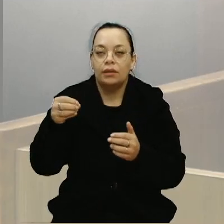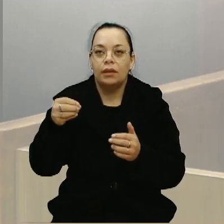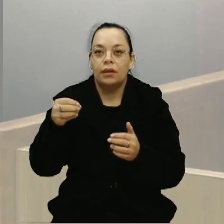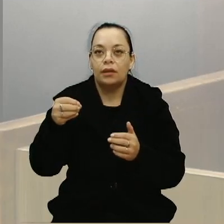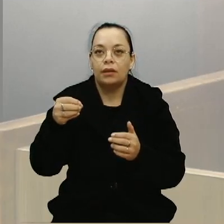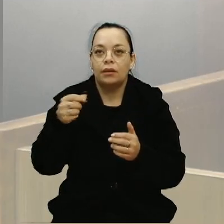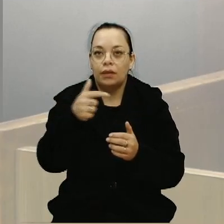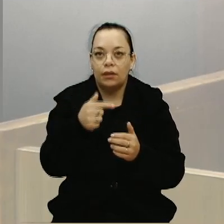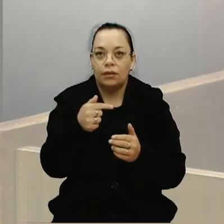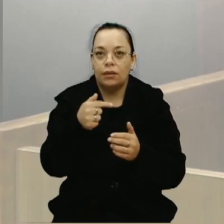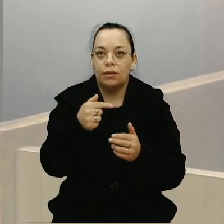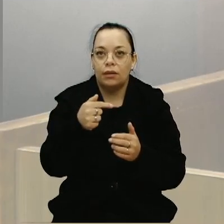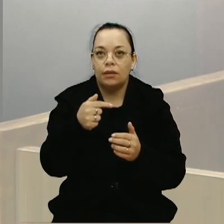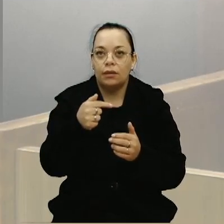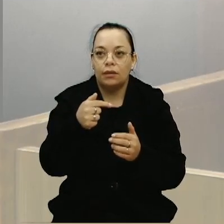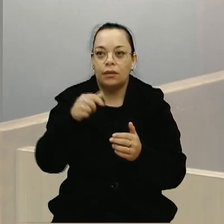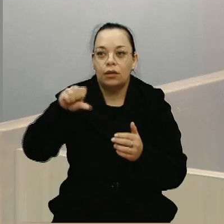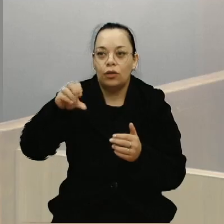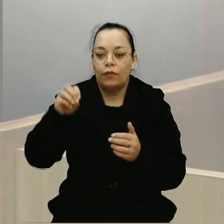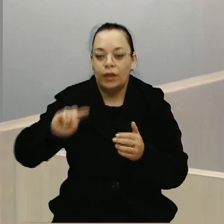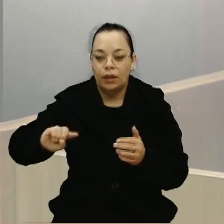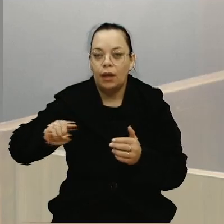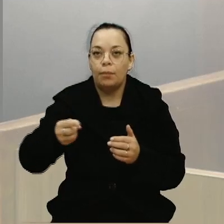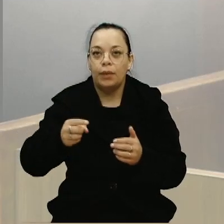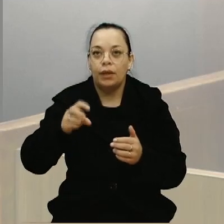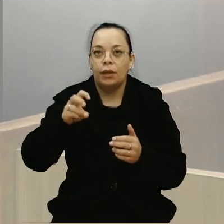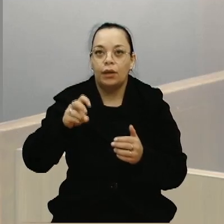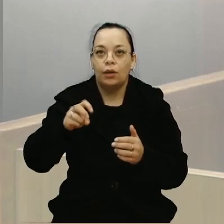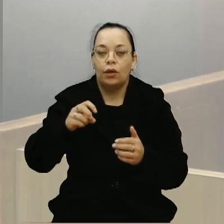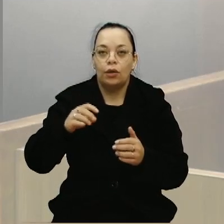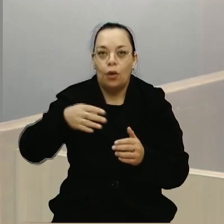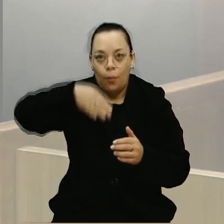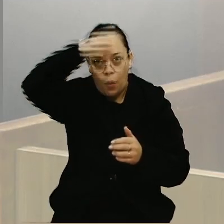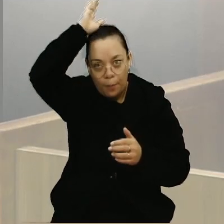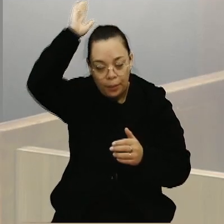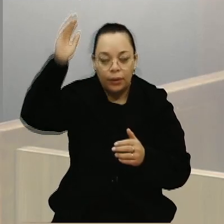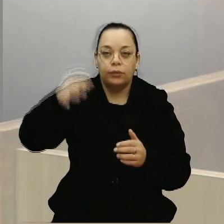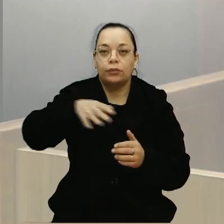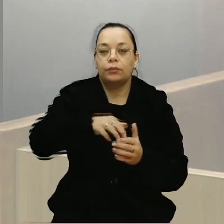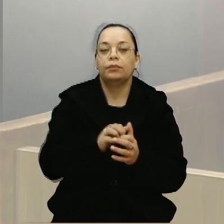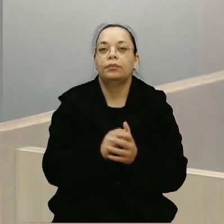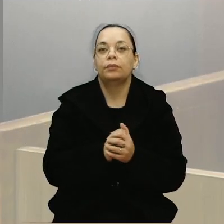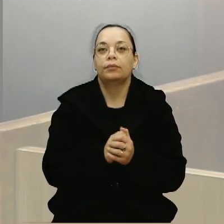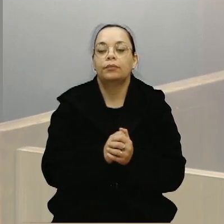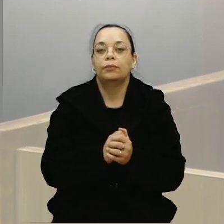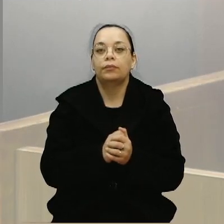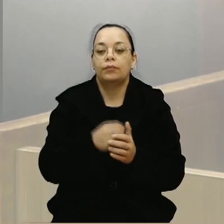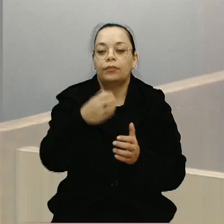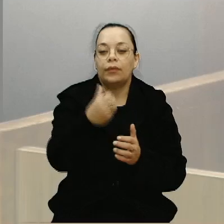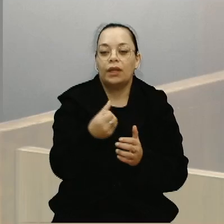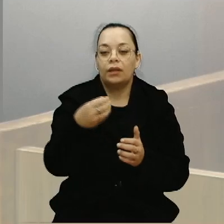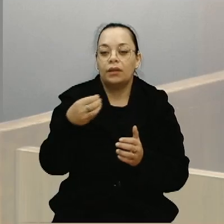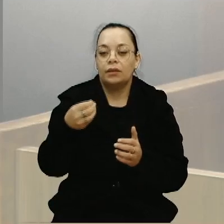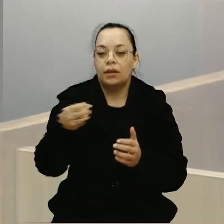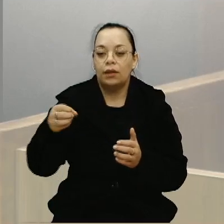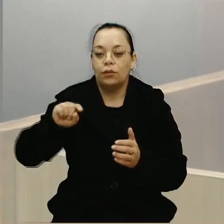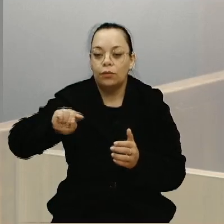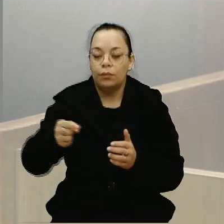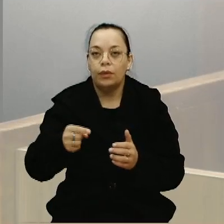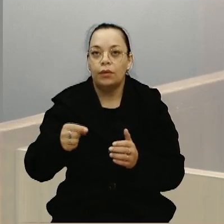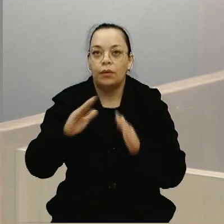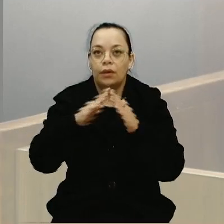quase 790 mil para o 5º Batalhão de Bombeiros Militar, 600 mil para a